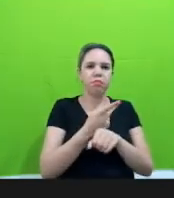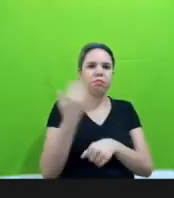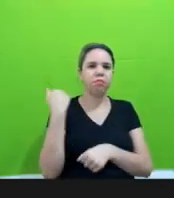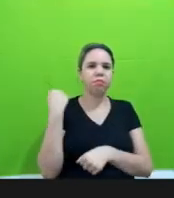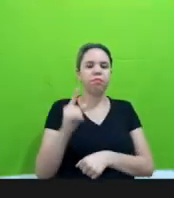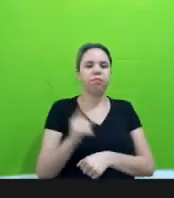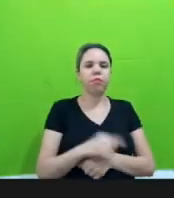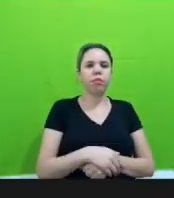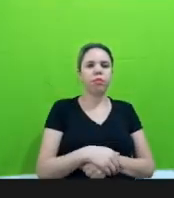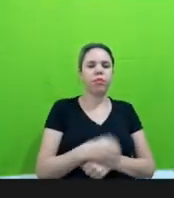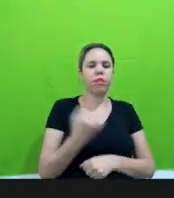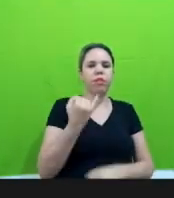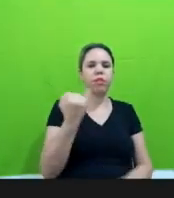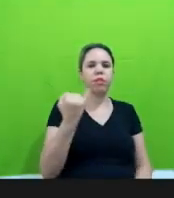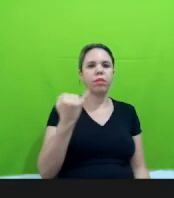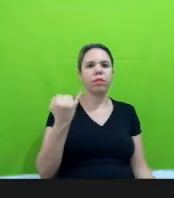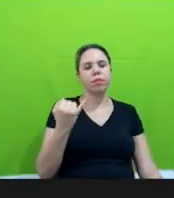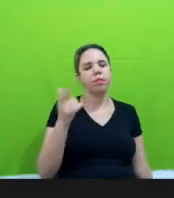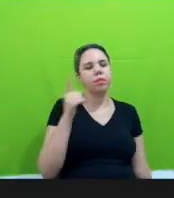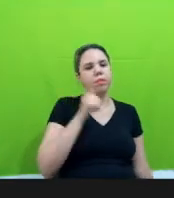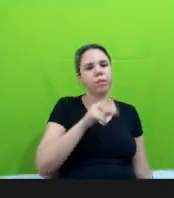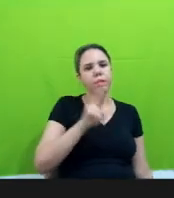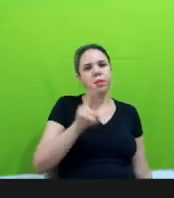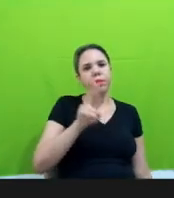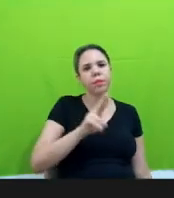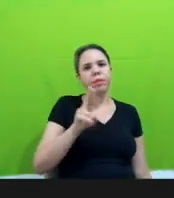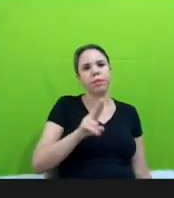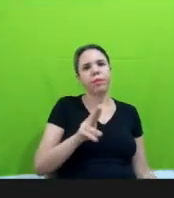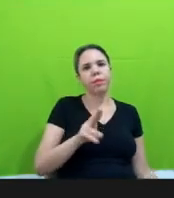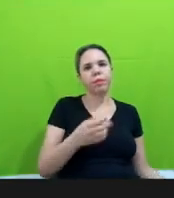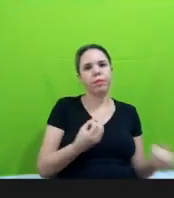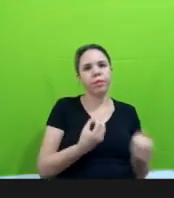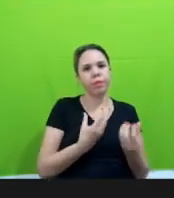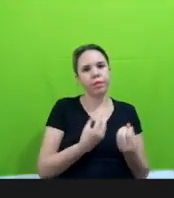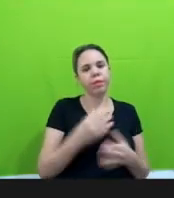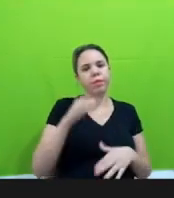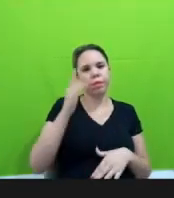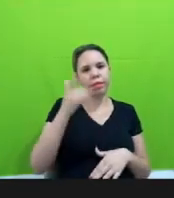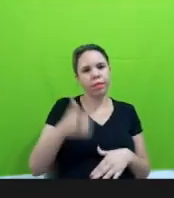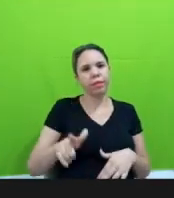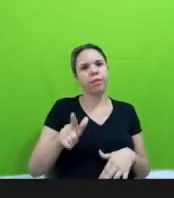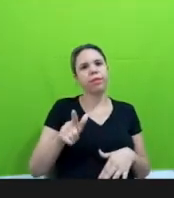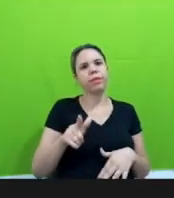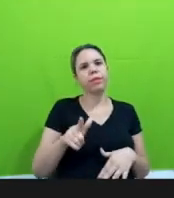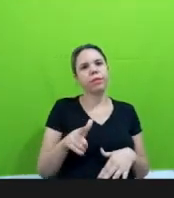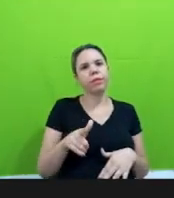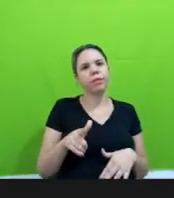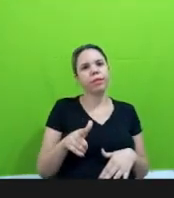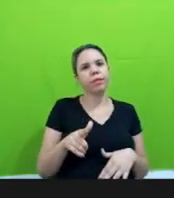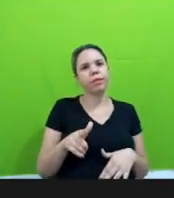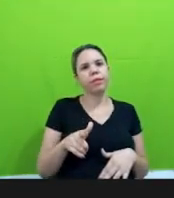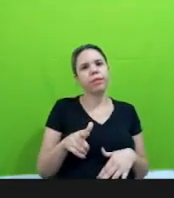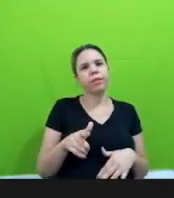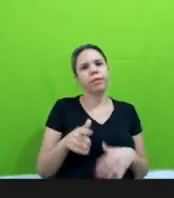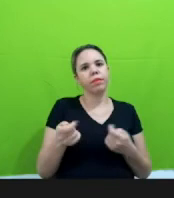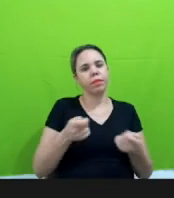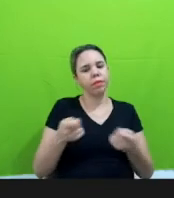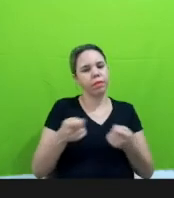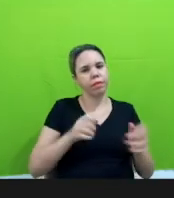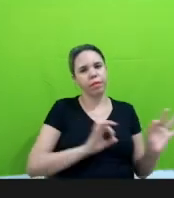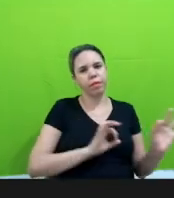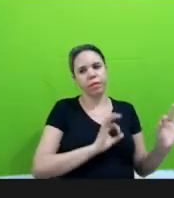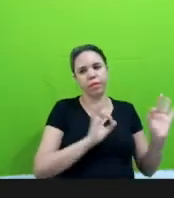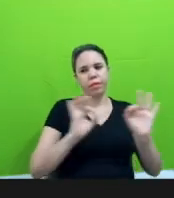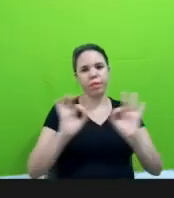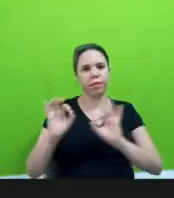é importante que a gente consiga utilizar a lei de acesso à informação mais vezes, né? De forma reiterada, acompanhar o assunto, né? De